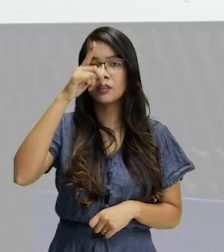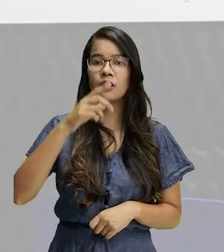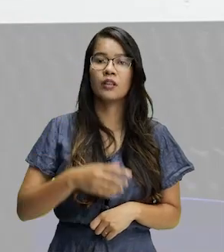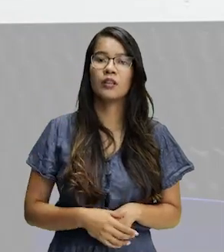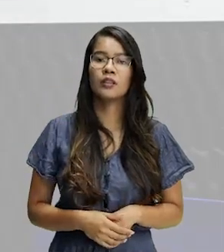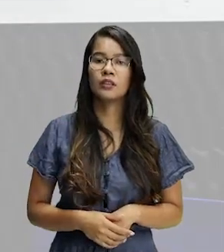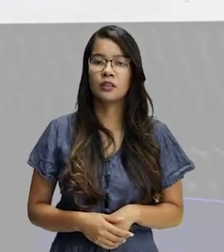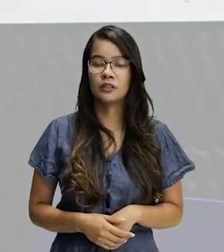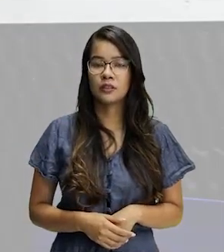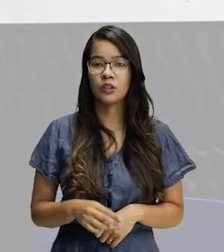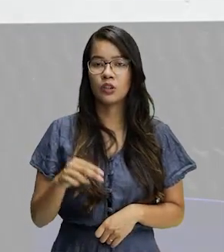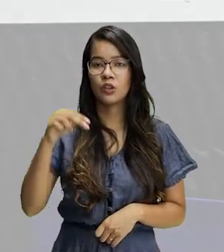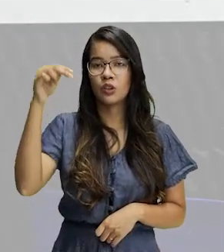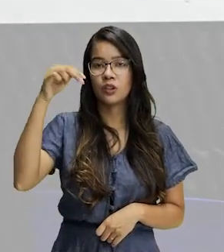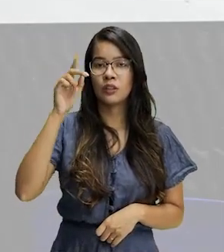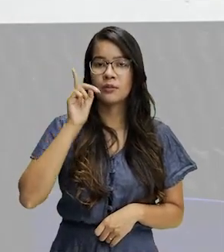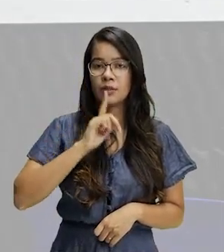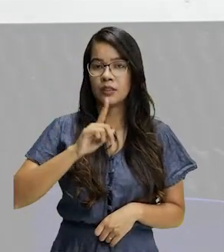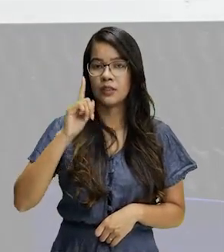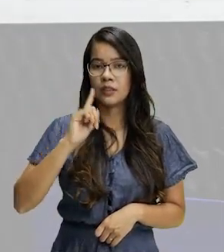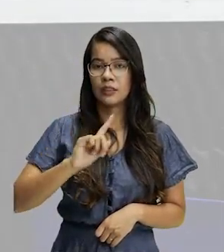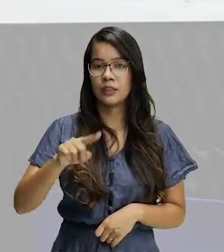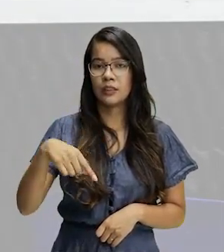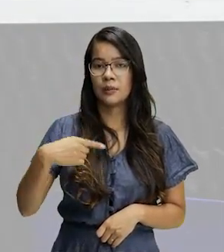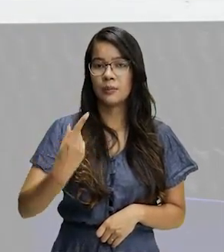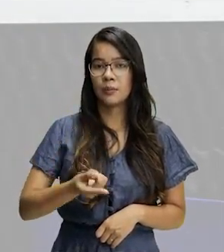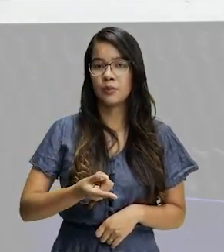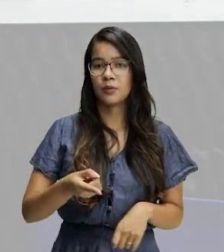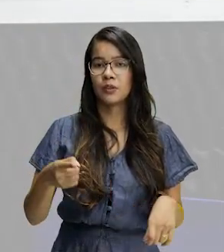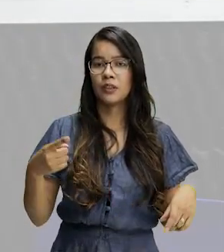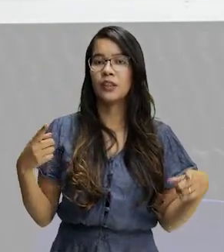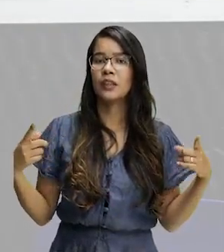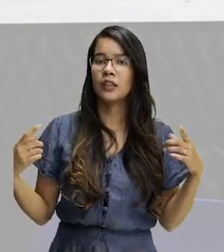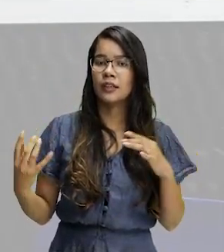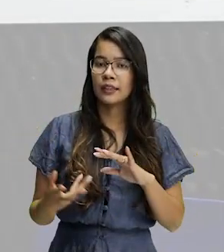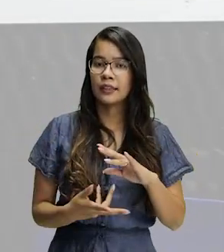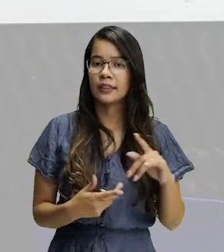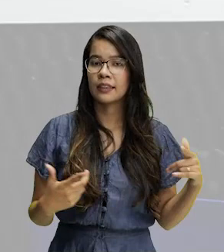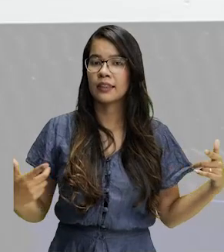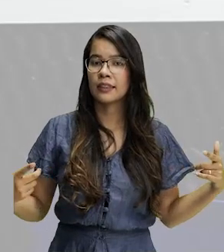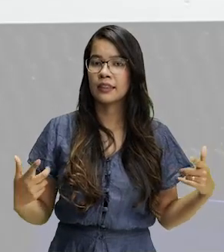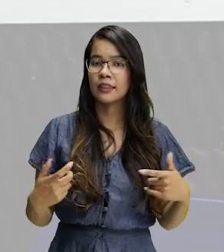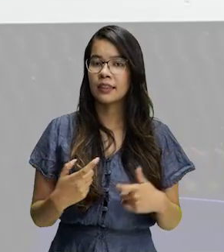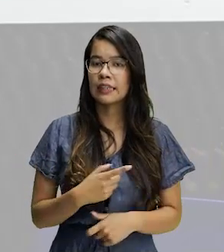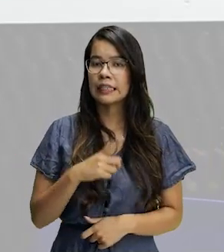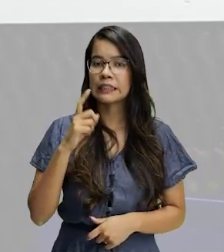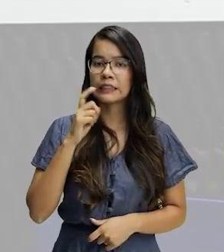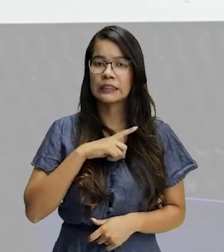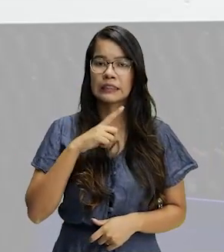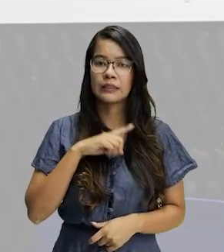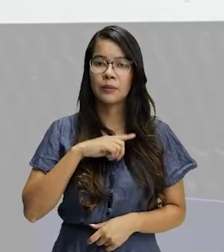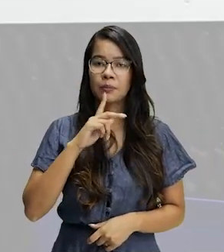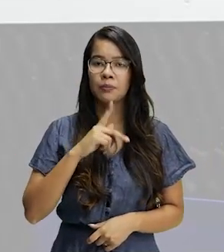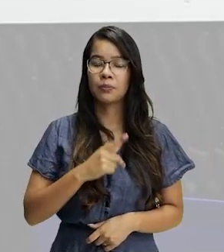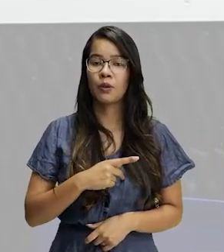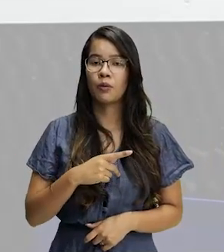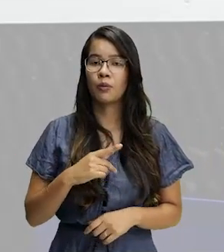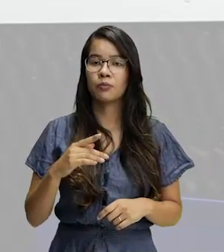oriental soviética, que mais tarde, em função da Guerra Fria, o próprio Muro de Berlim,